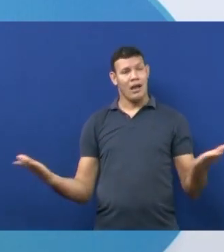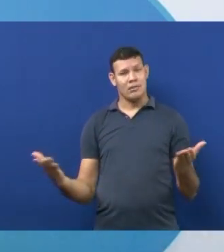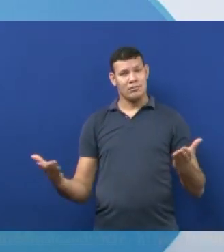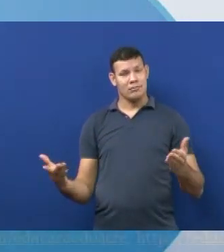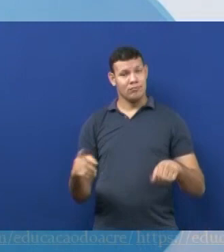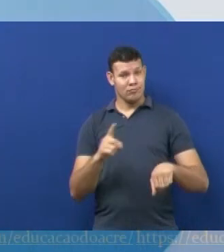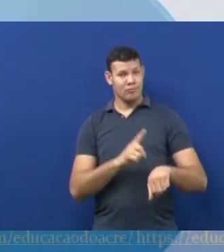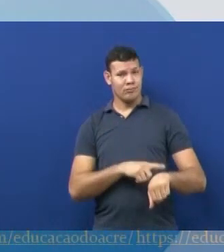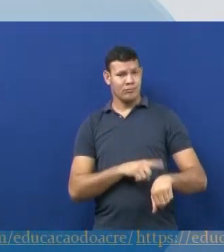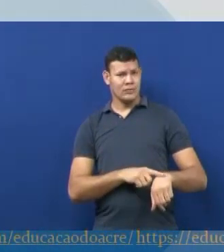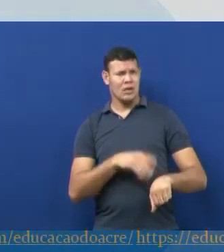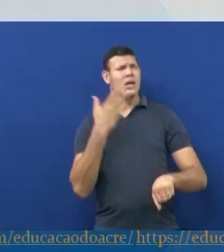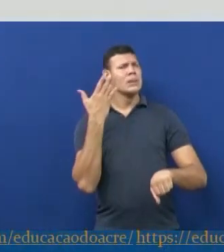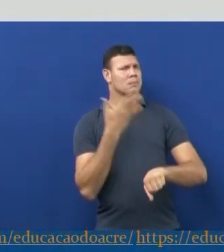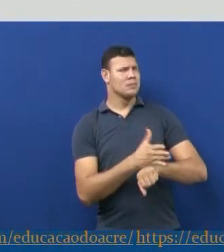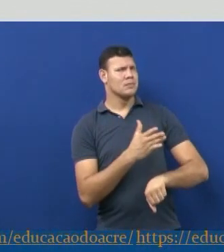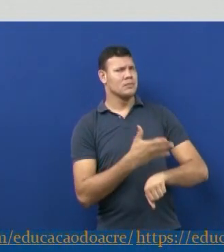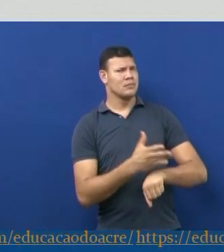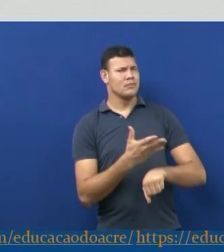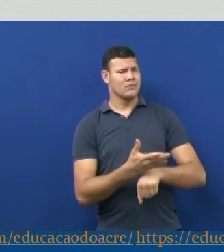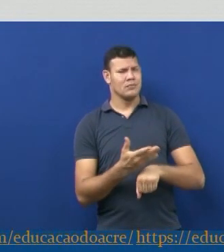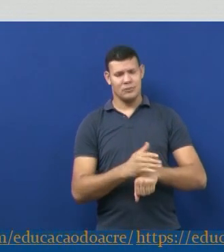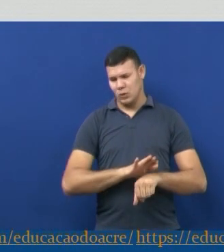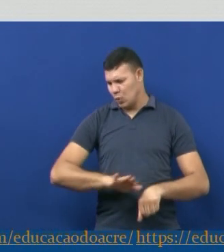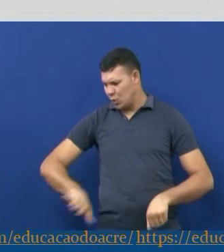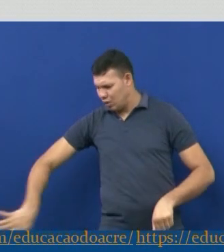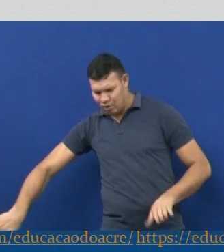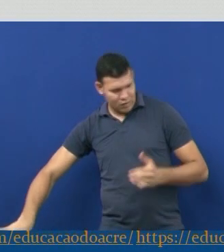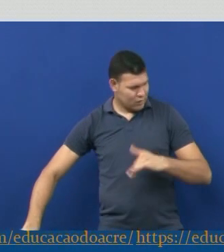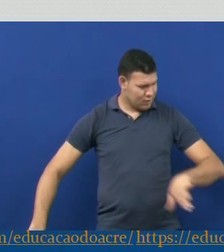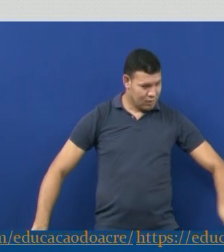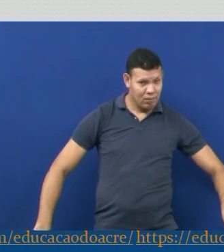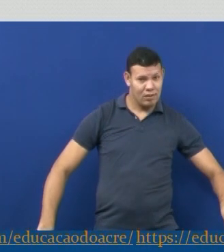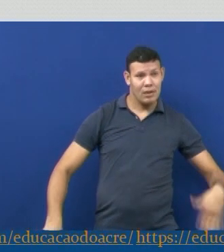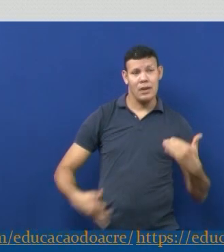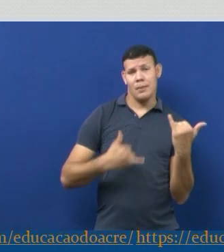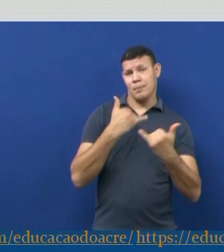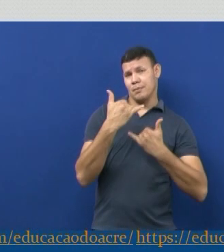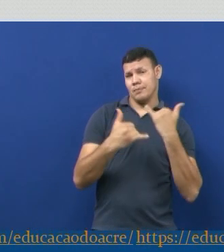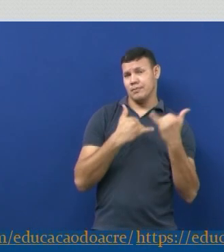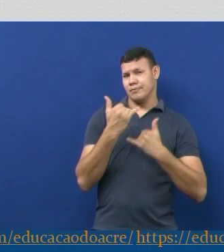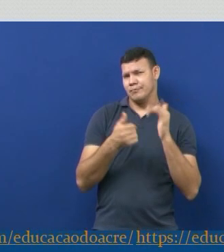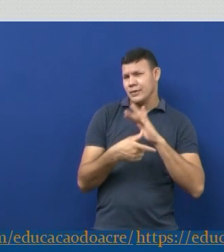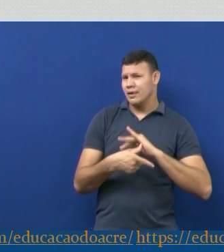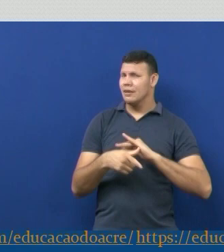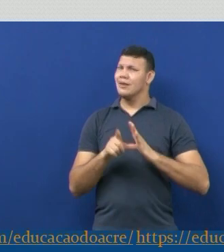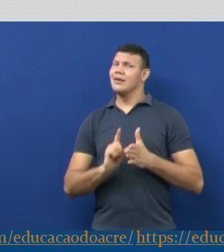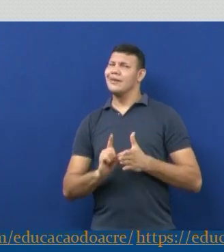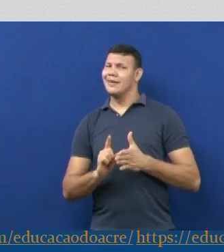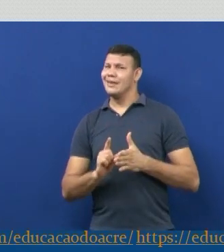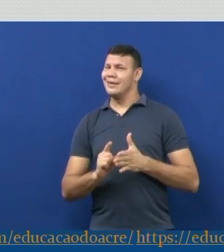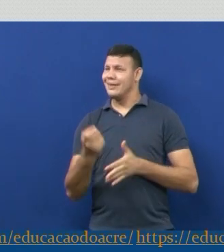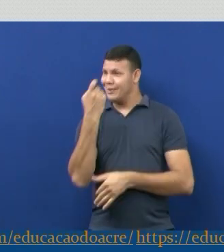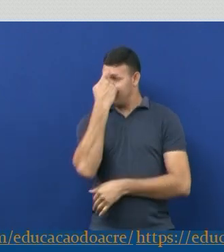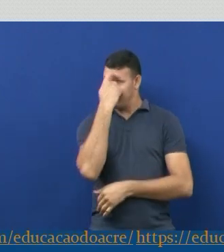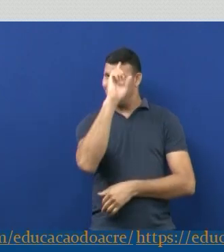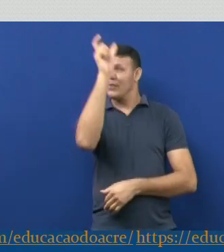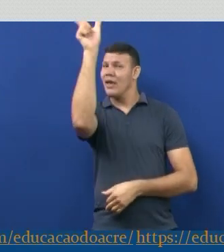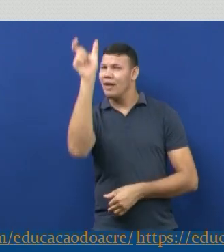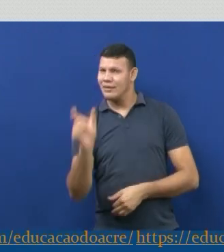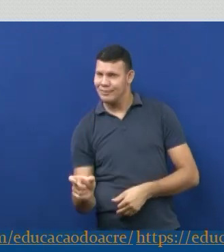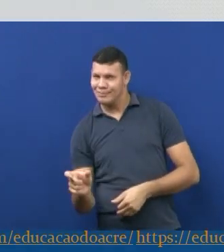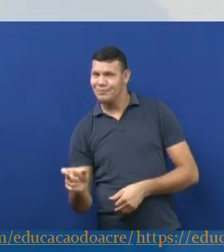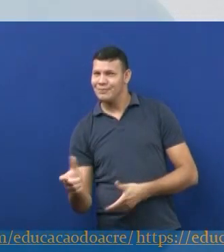Chegou aquele momento que você vai afastar tudo da sua sala e vai brincar de teatro. Mas antes, você precisa criar um